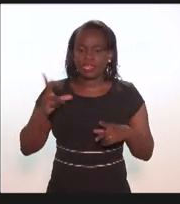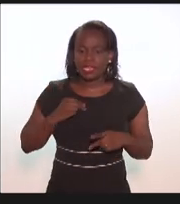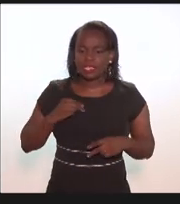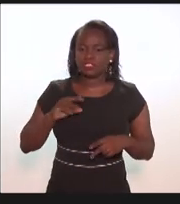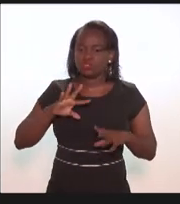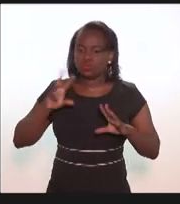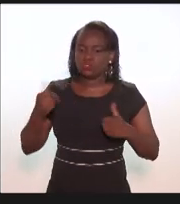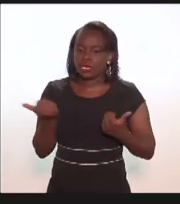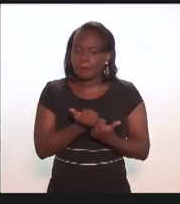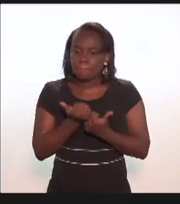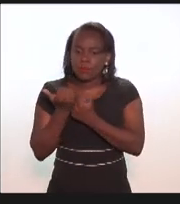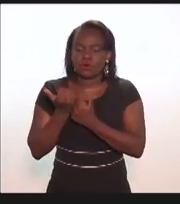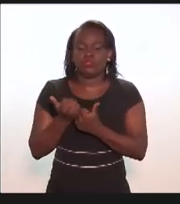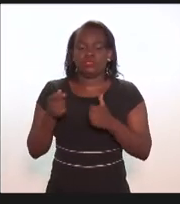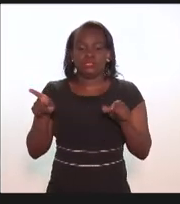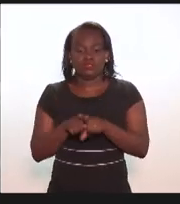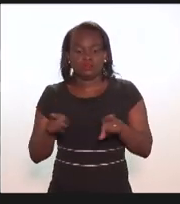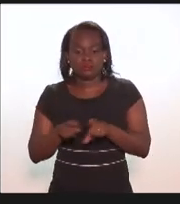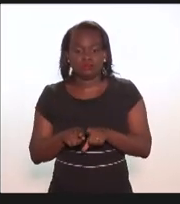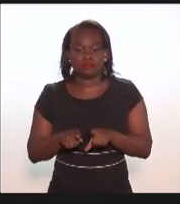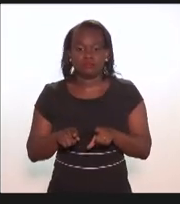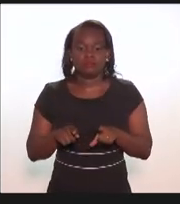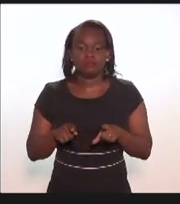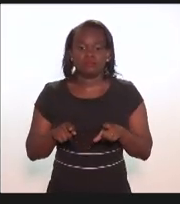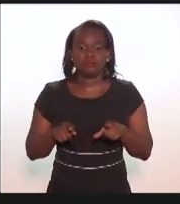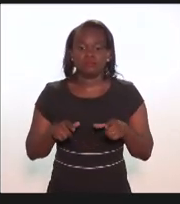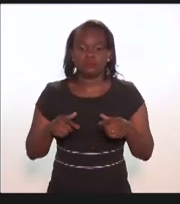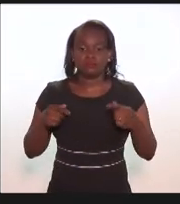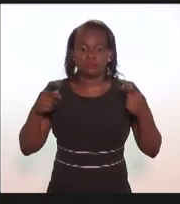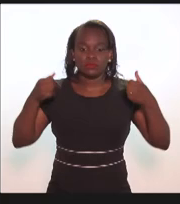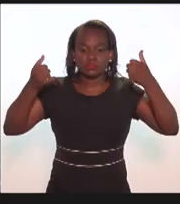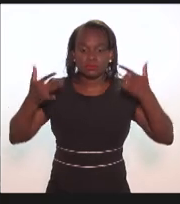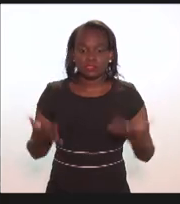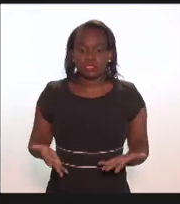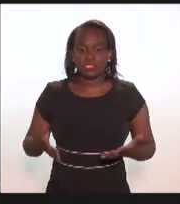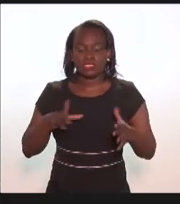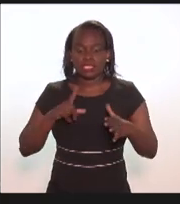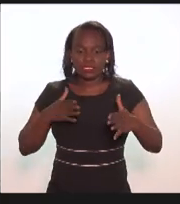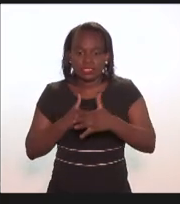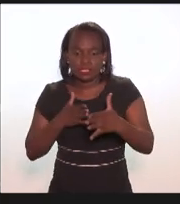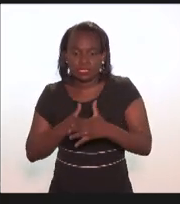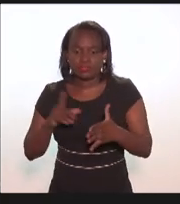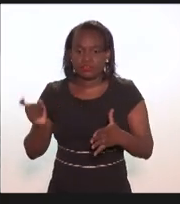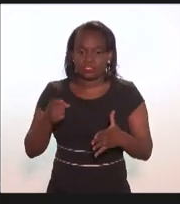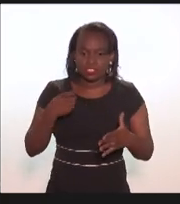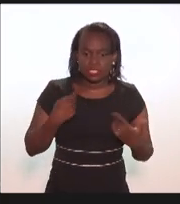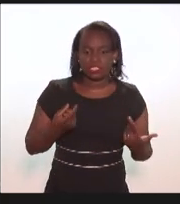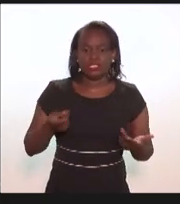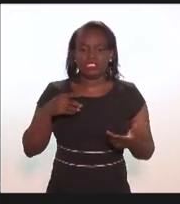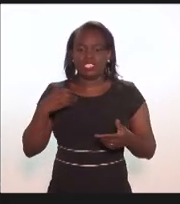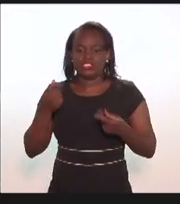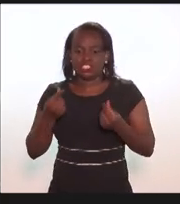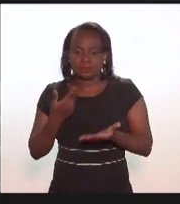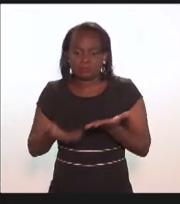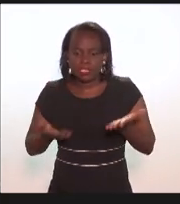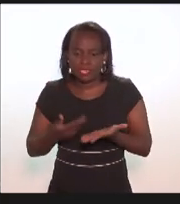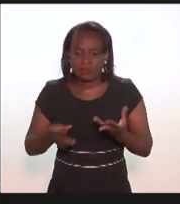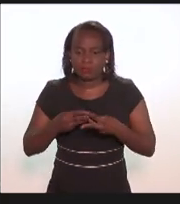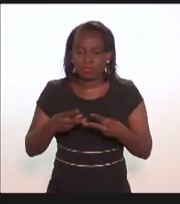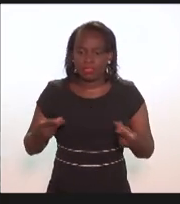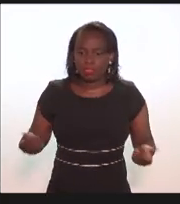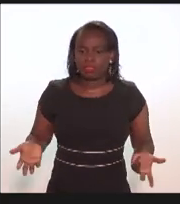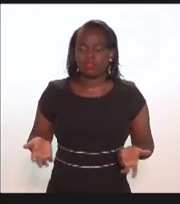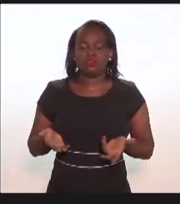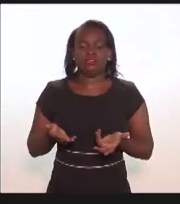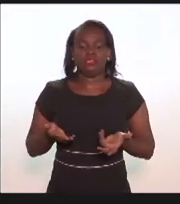o nosso apoio, inclusive no que diz respeito à barreira fiscal, no que diz respeito à evasão de